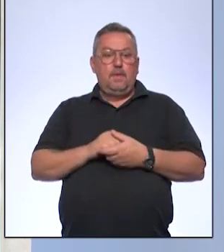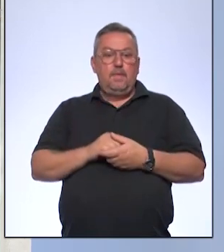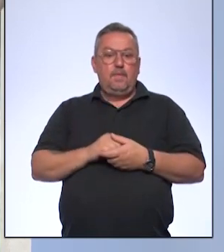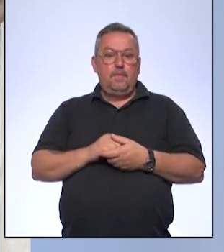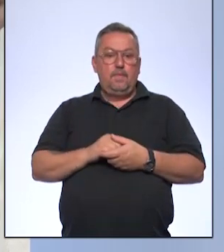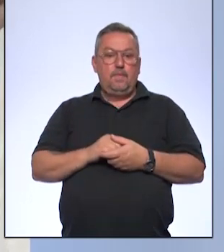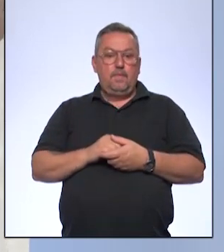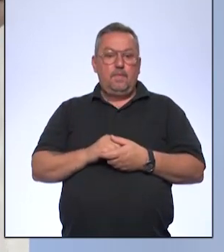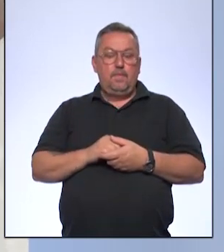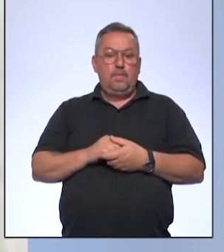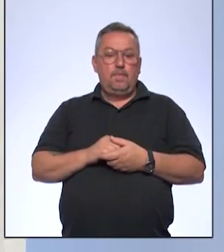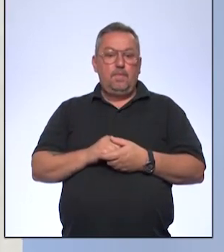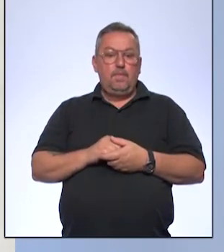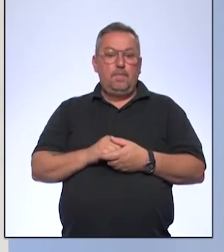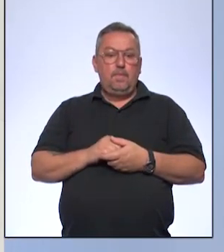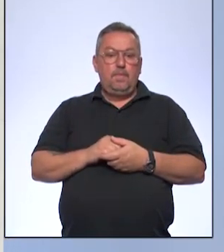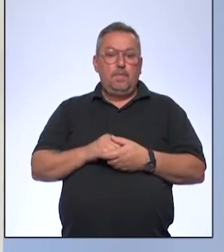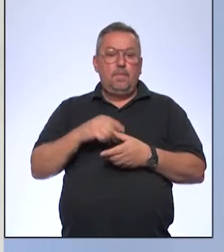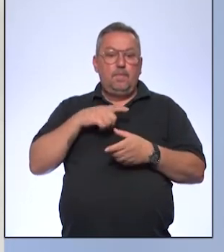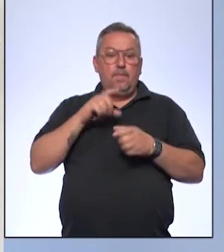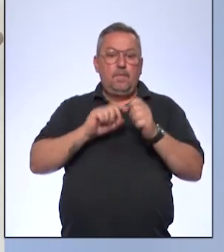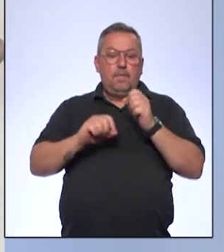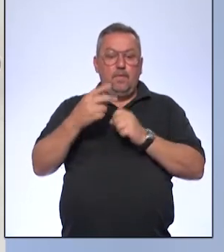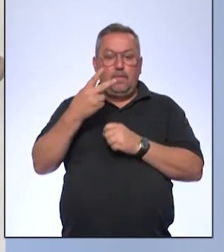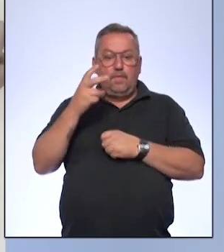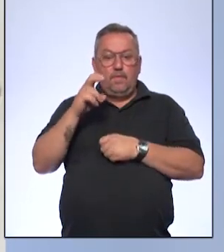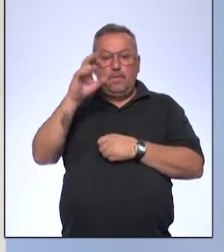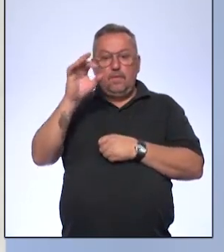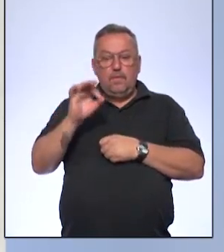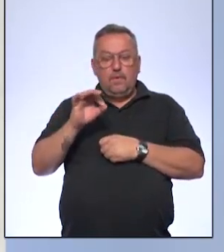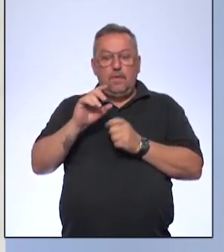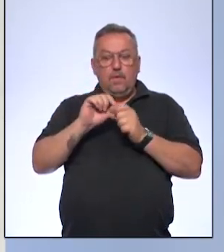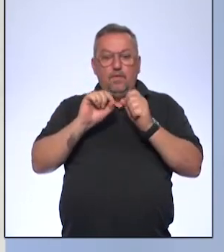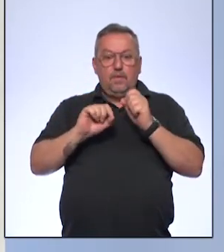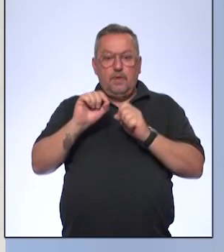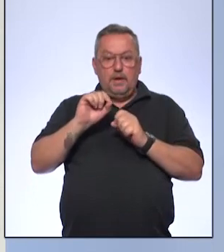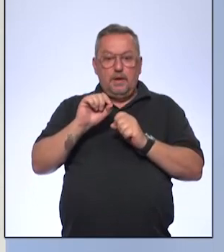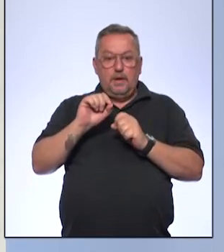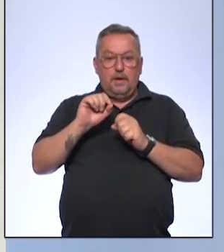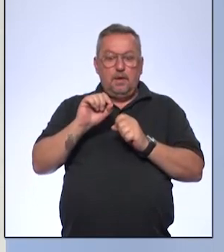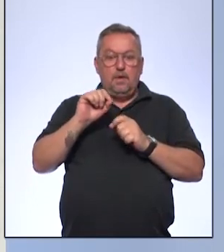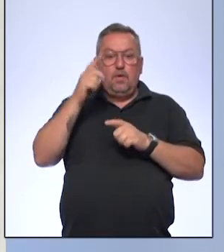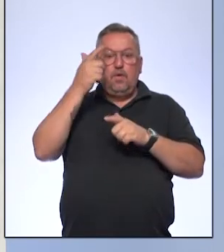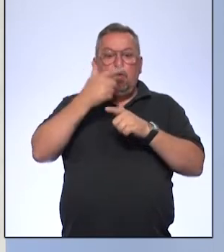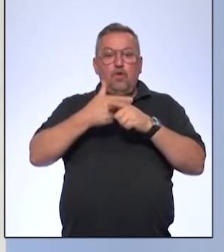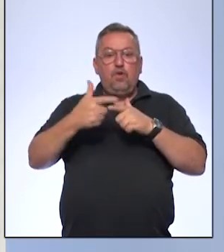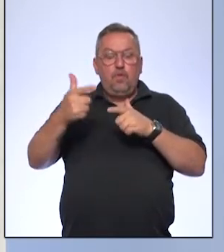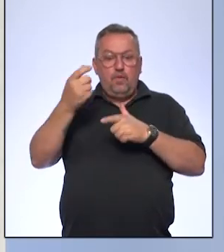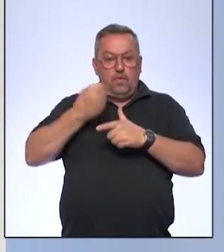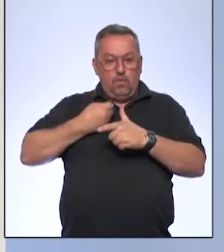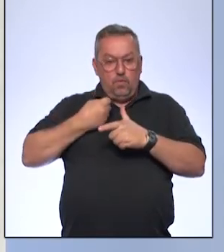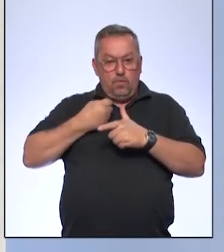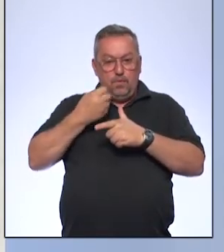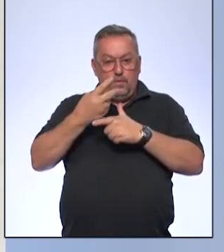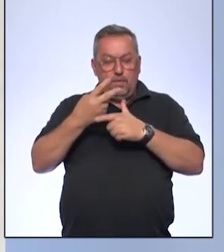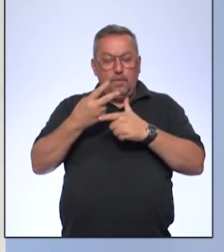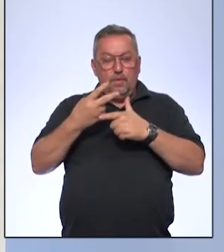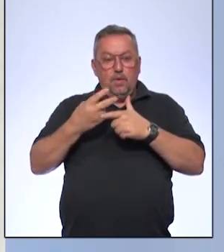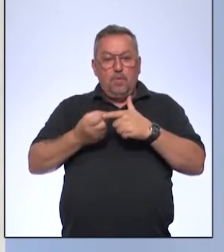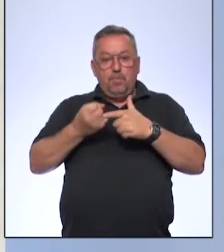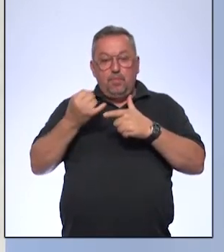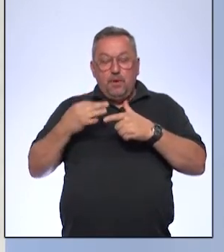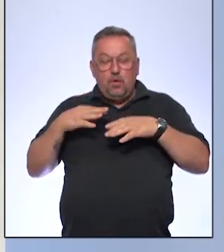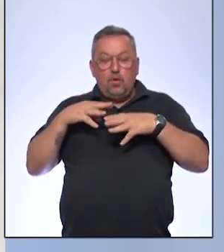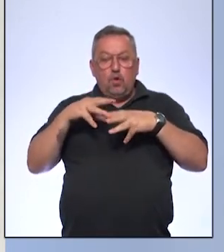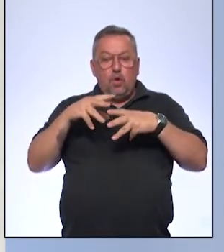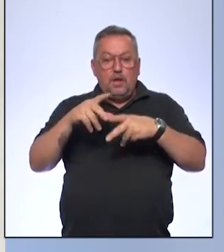40, o 0,25, que é os 25%. O que eu fiz? Eu dividi o número que eu tenho de alunos pelo